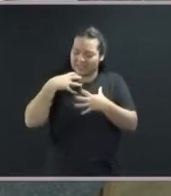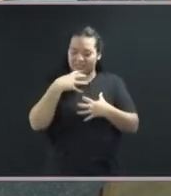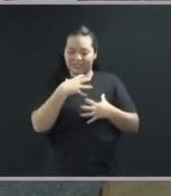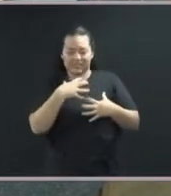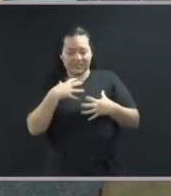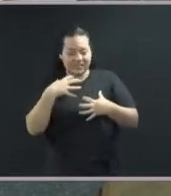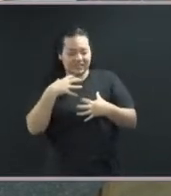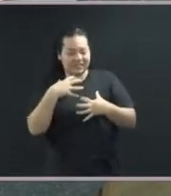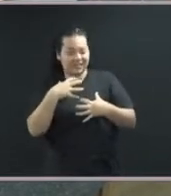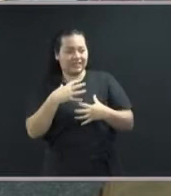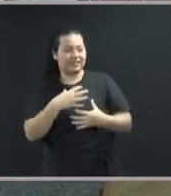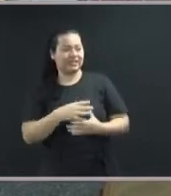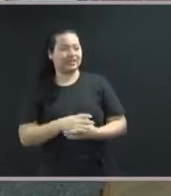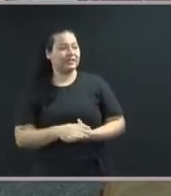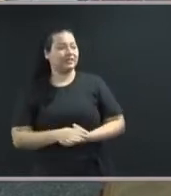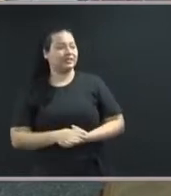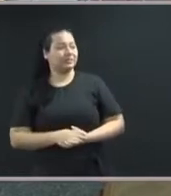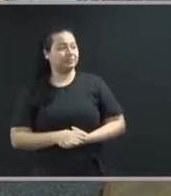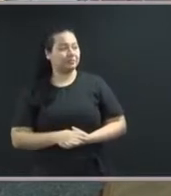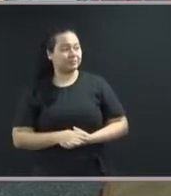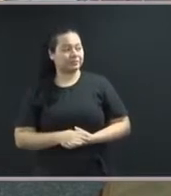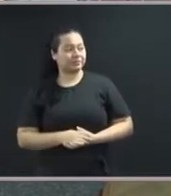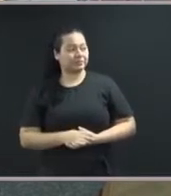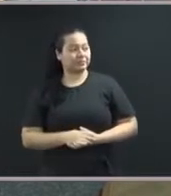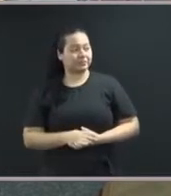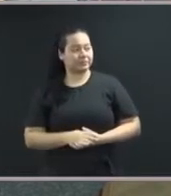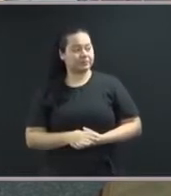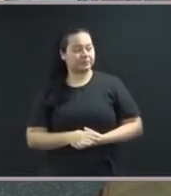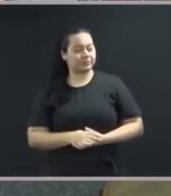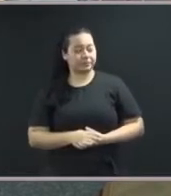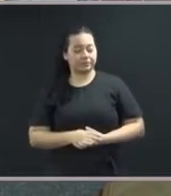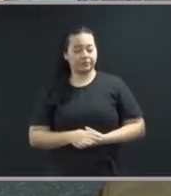recebemos da parte daquele que nos amou